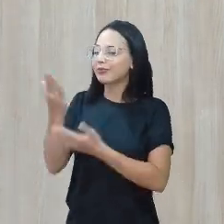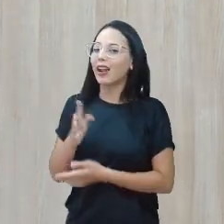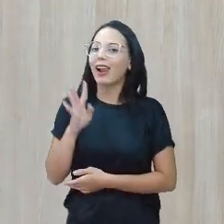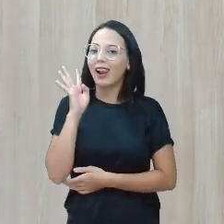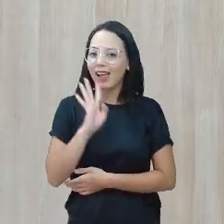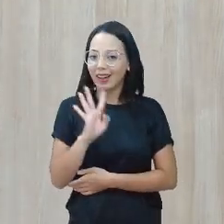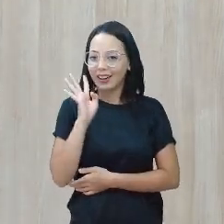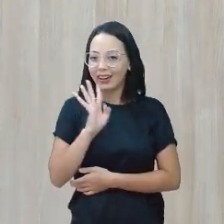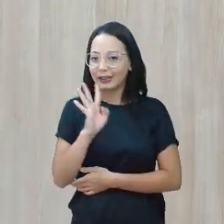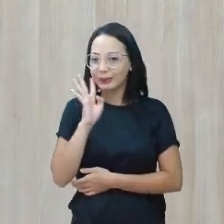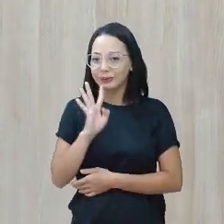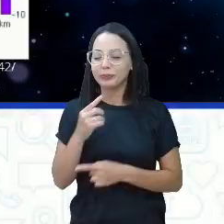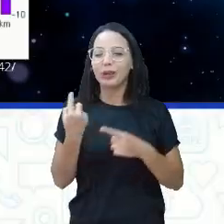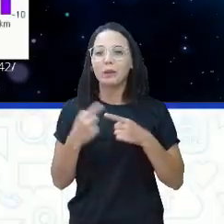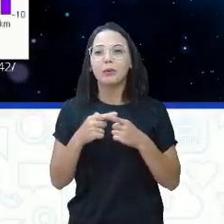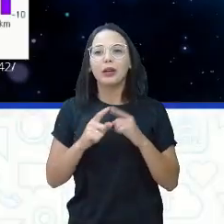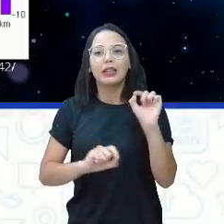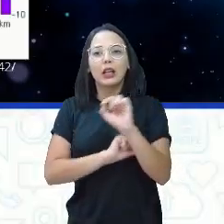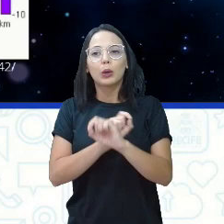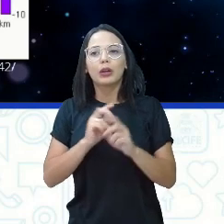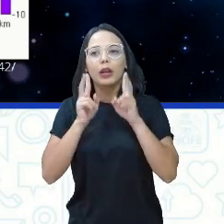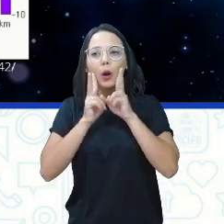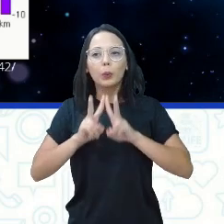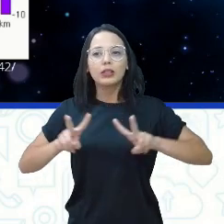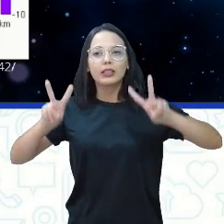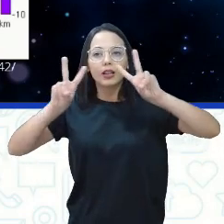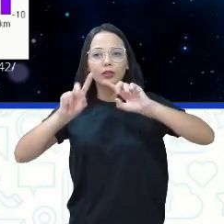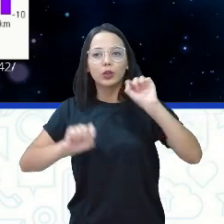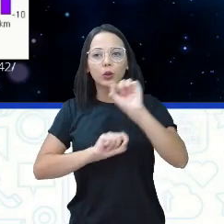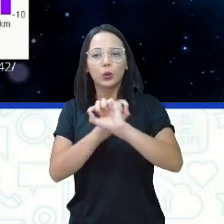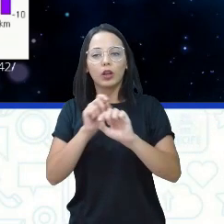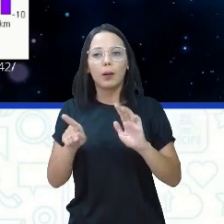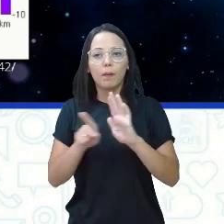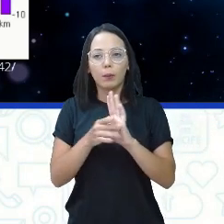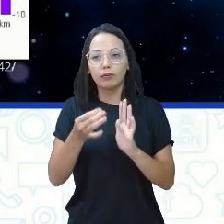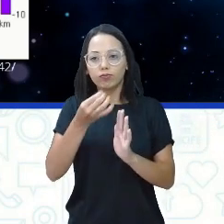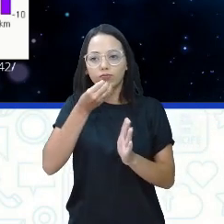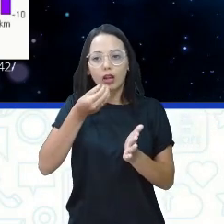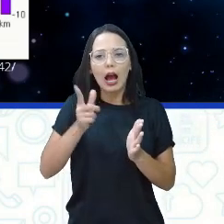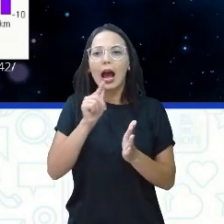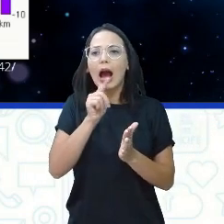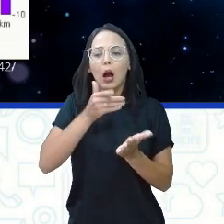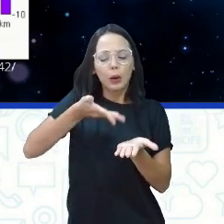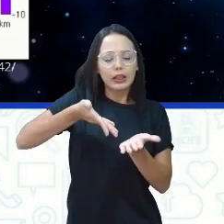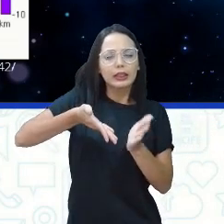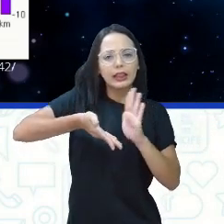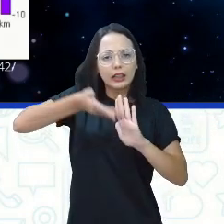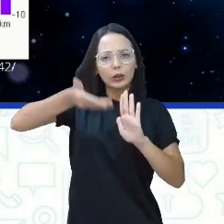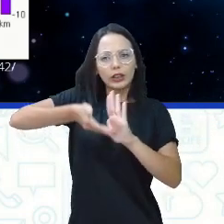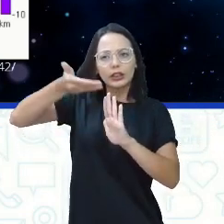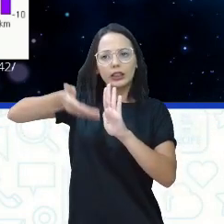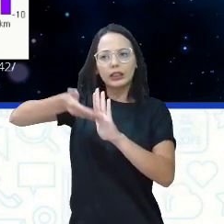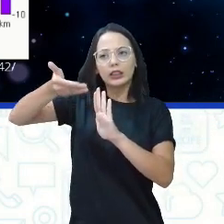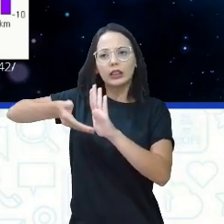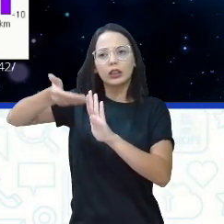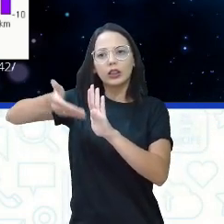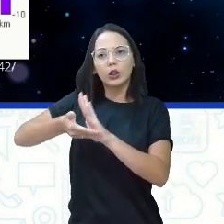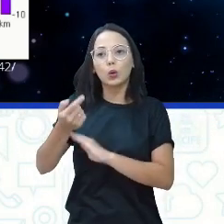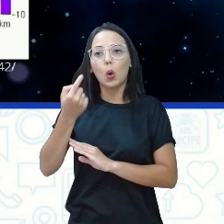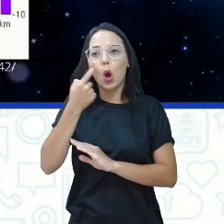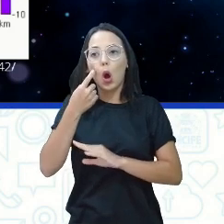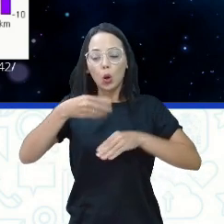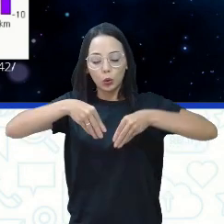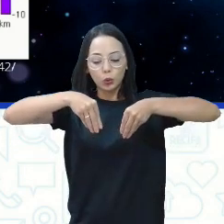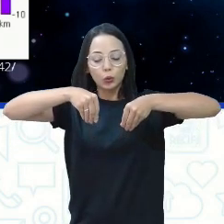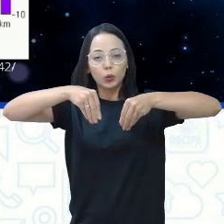que eu trouxe. Aqui a gente está observando o peso retirando a água do planeta. Olha o tanto de terra que